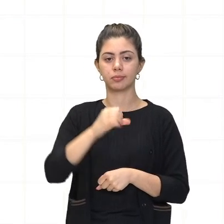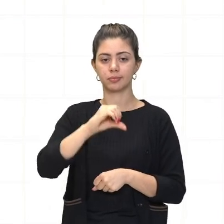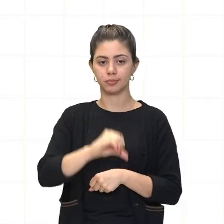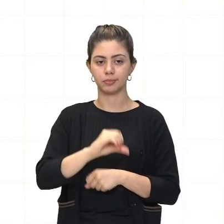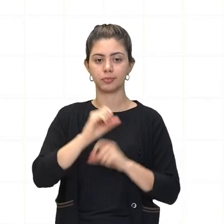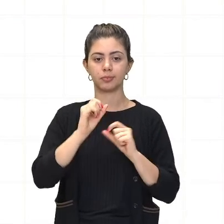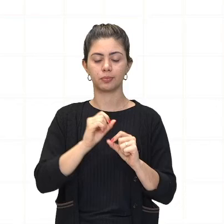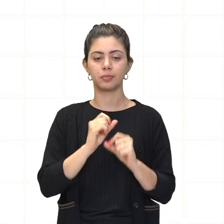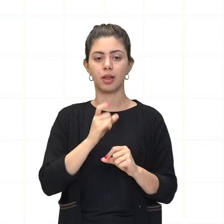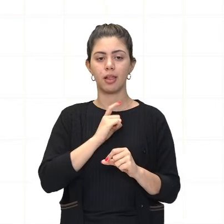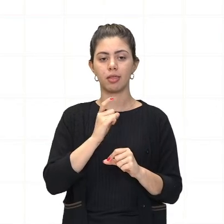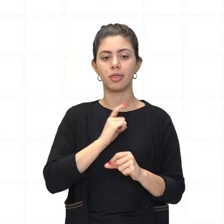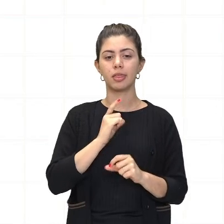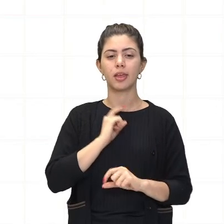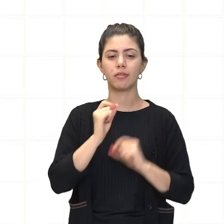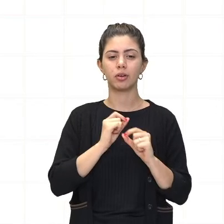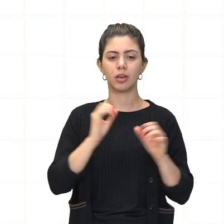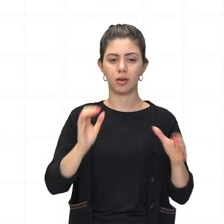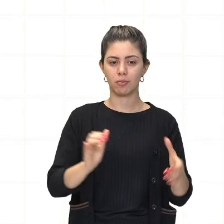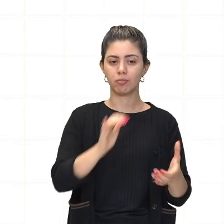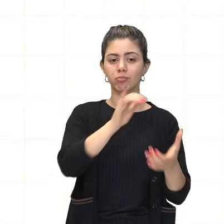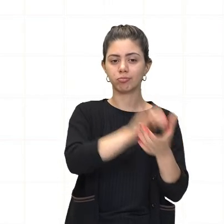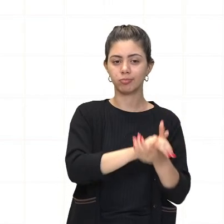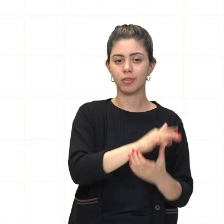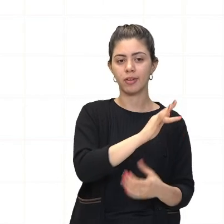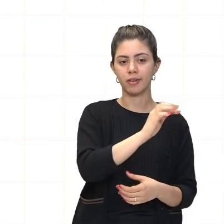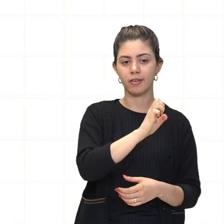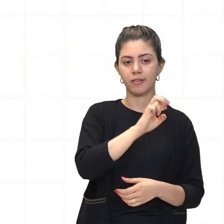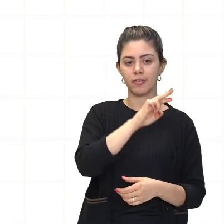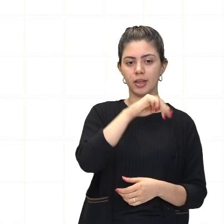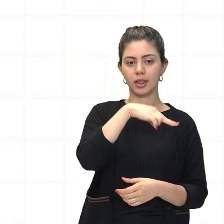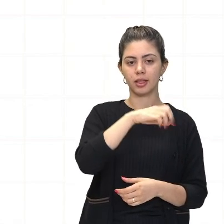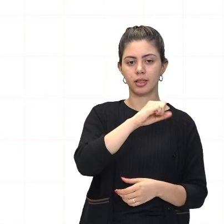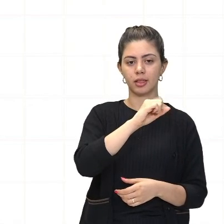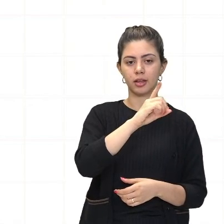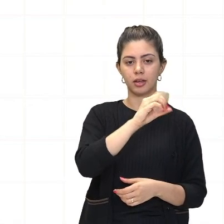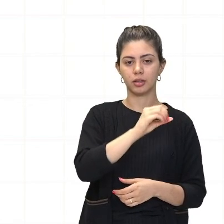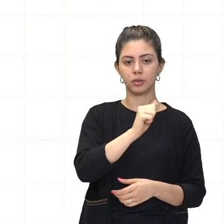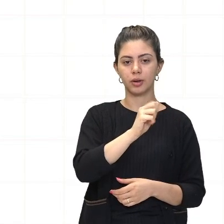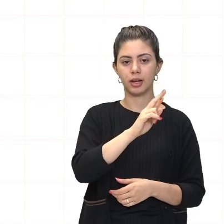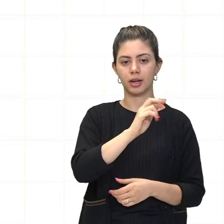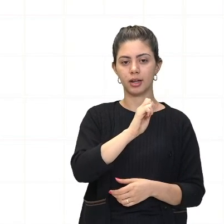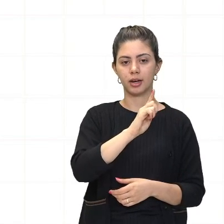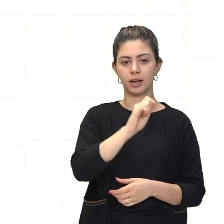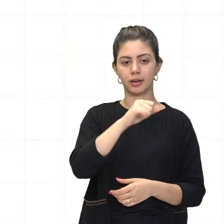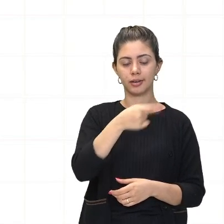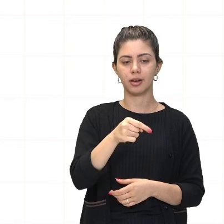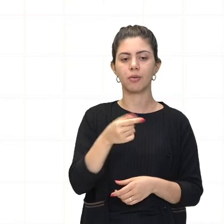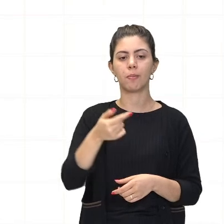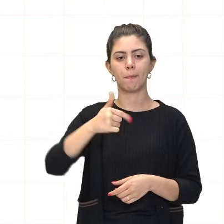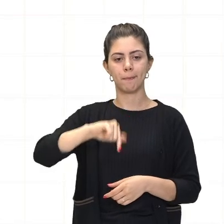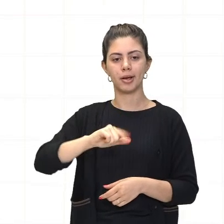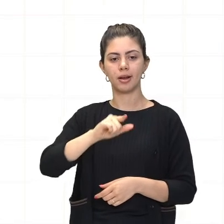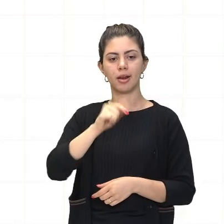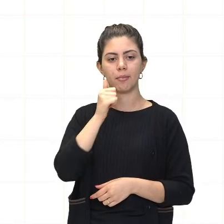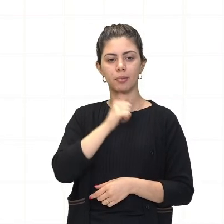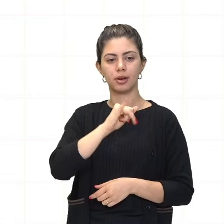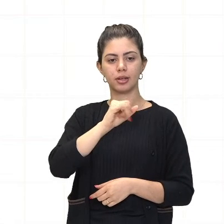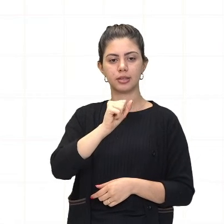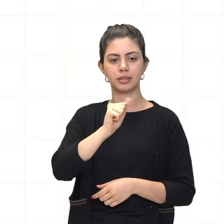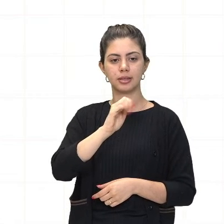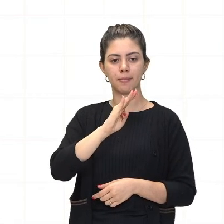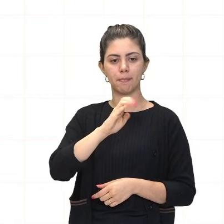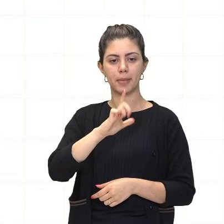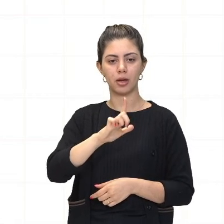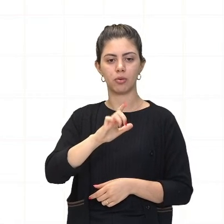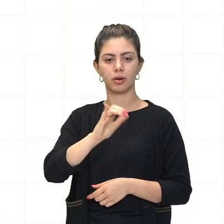1469, a união matrimonial entre Fernando de Aragão e Isabel de Castela unificou esses